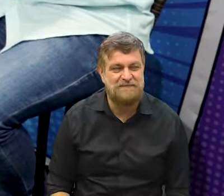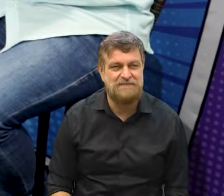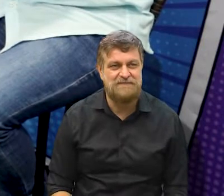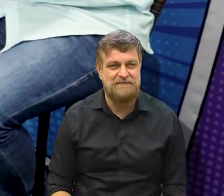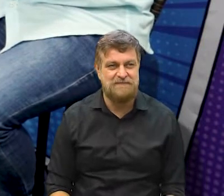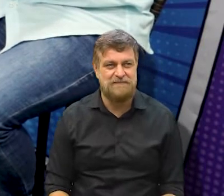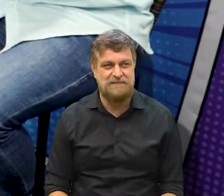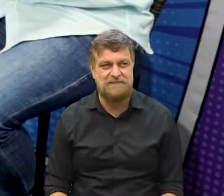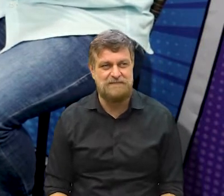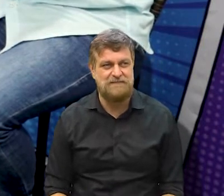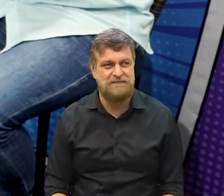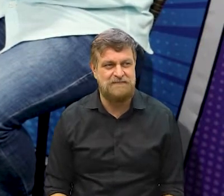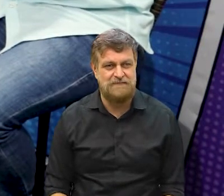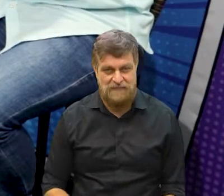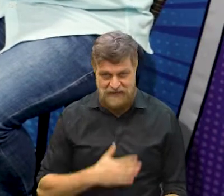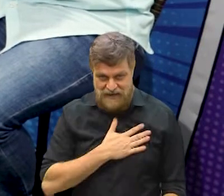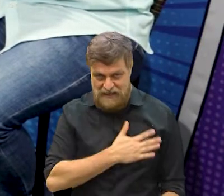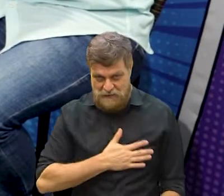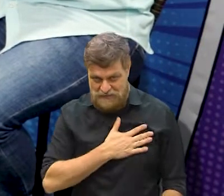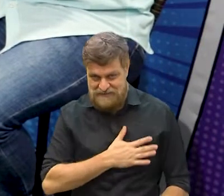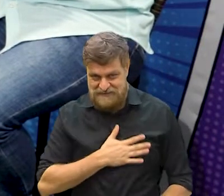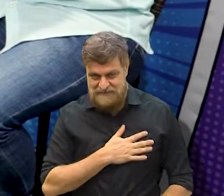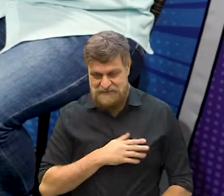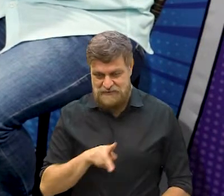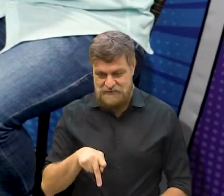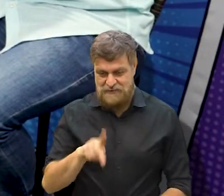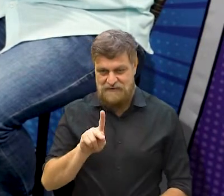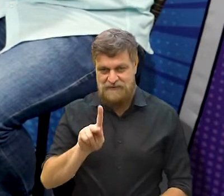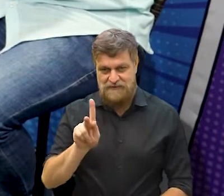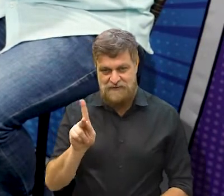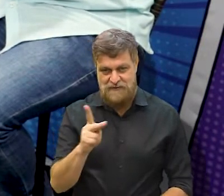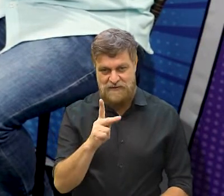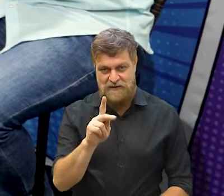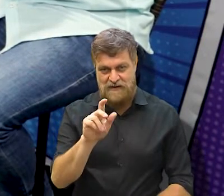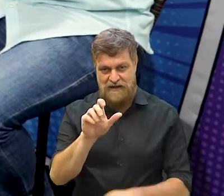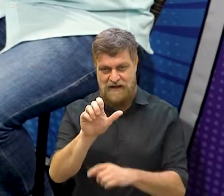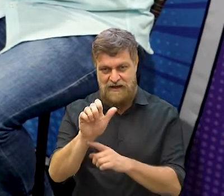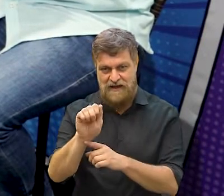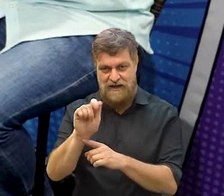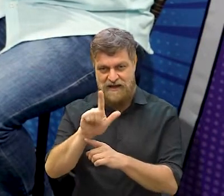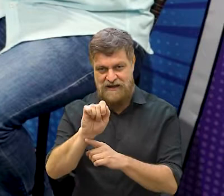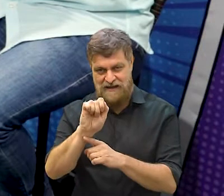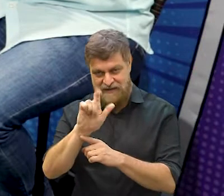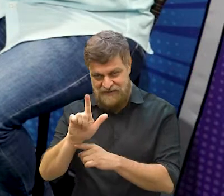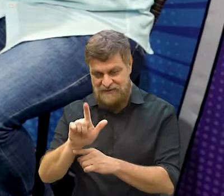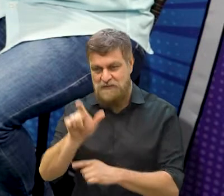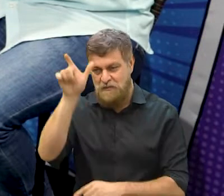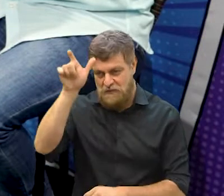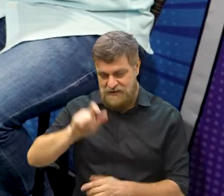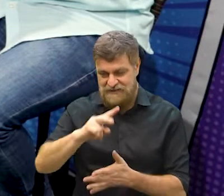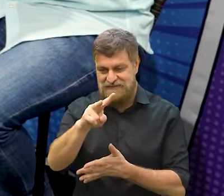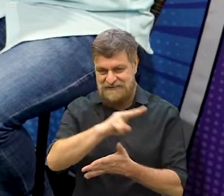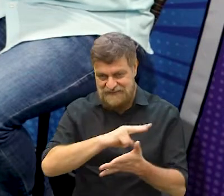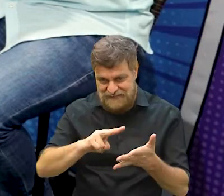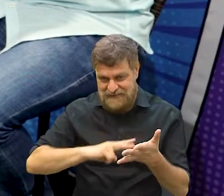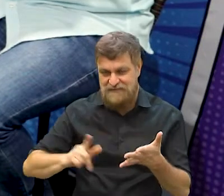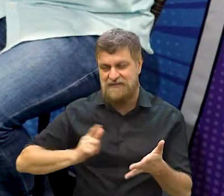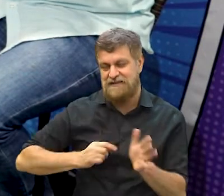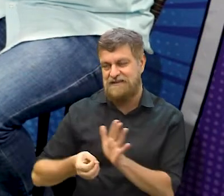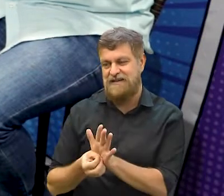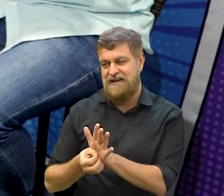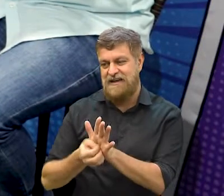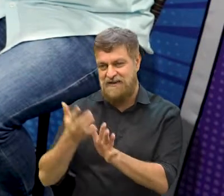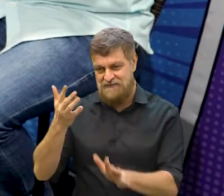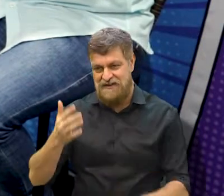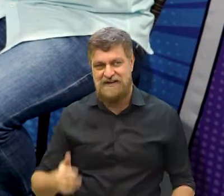E aí? Ela gosta do Calil? Sim, ela sempre vê aqui os quadrinhos. Nós temos vários, né?